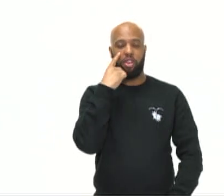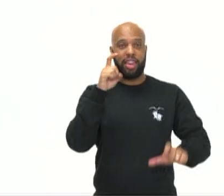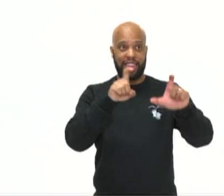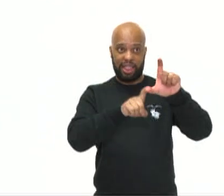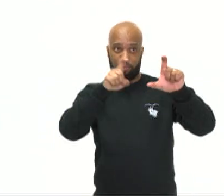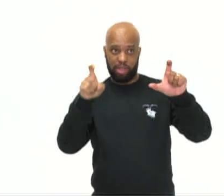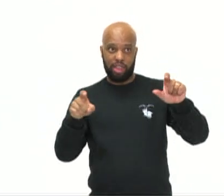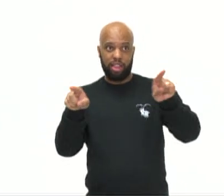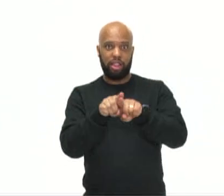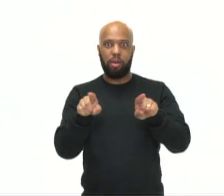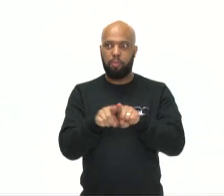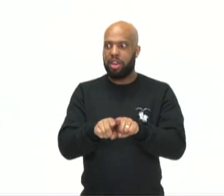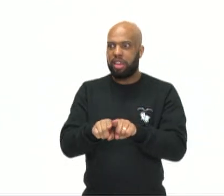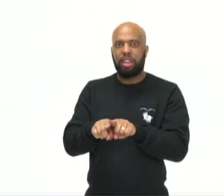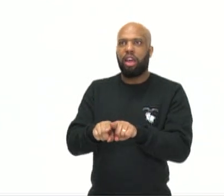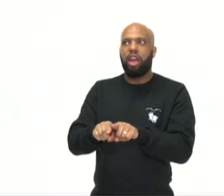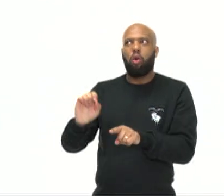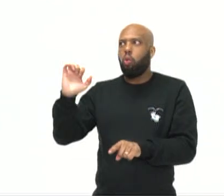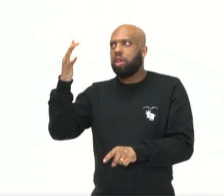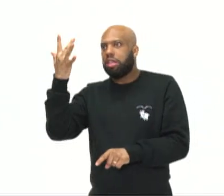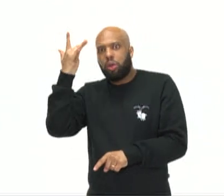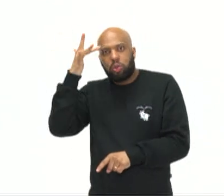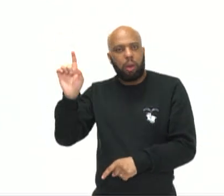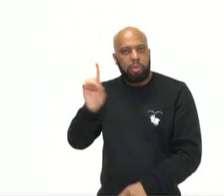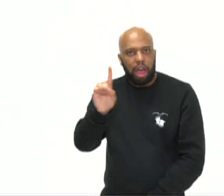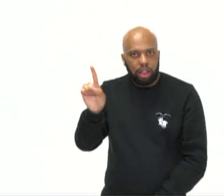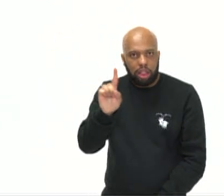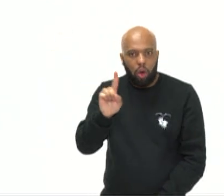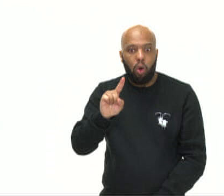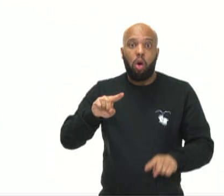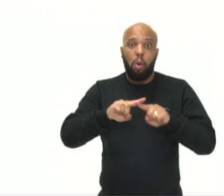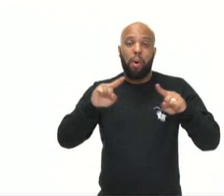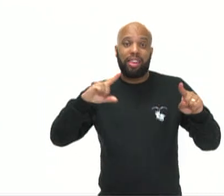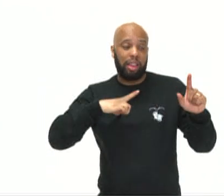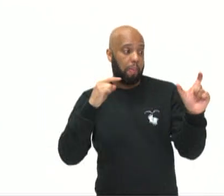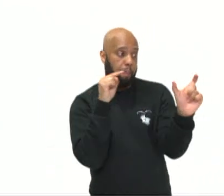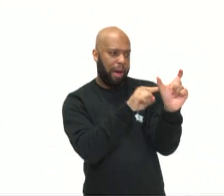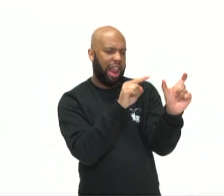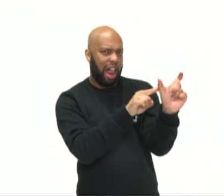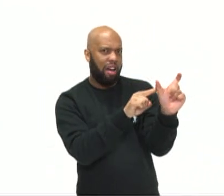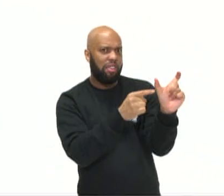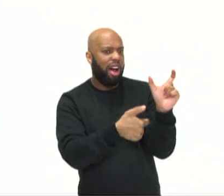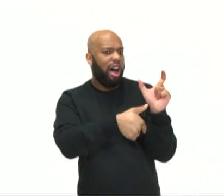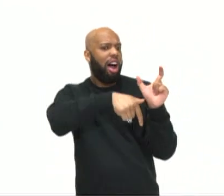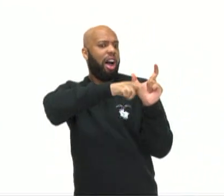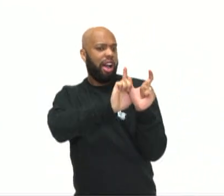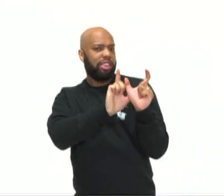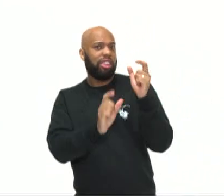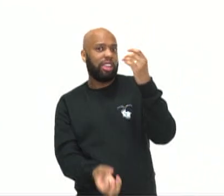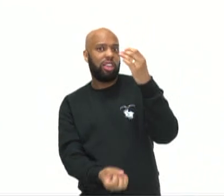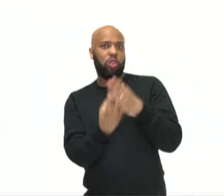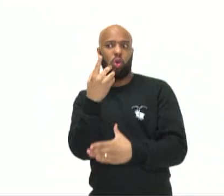e inesperado são derivadas. De quais palavras?